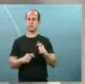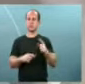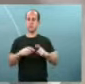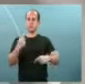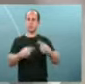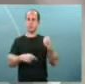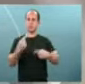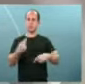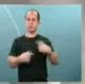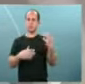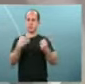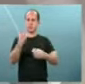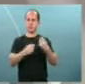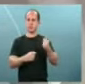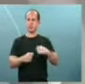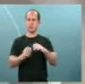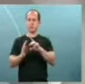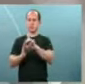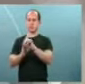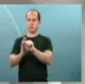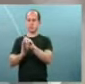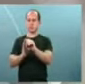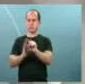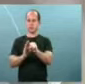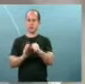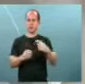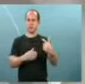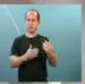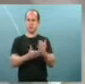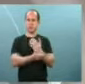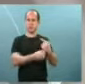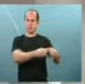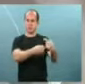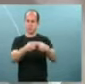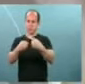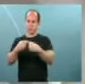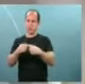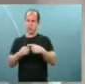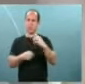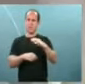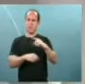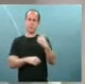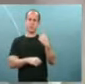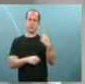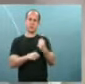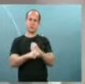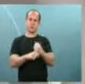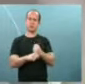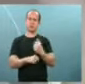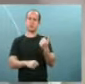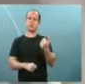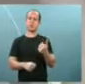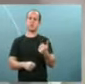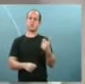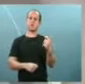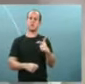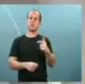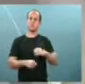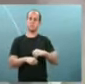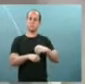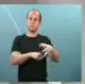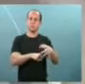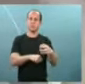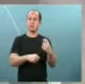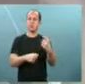respeito desses dados que muitos municípios há mais de um ano estão sem receber o leite,